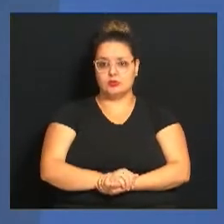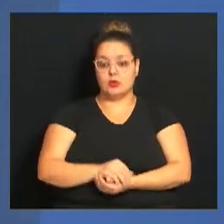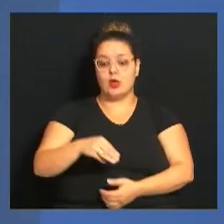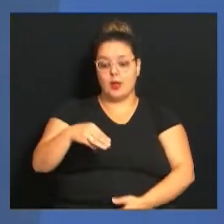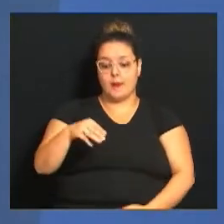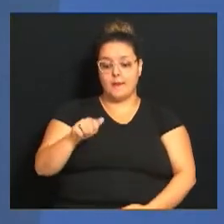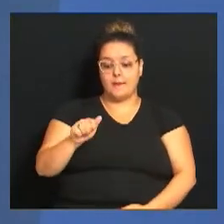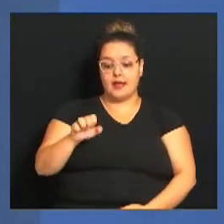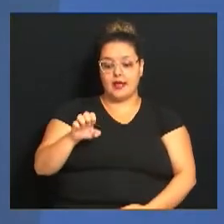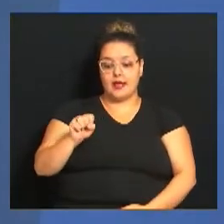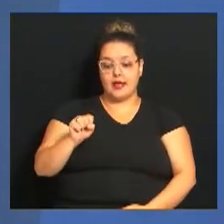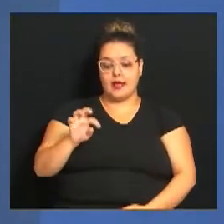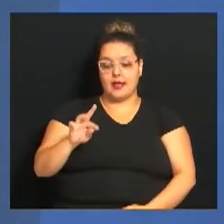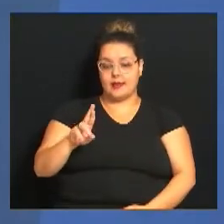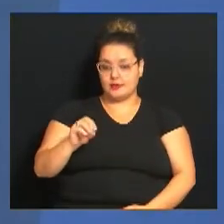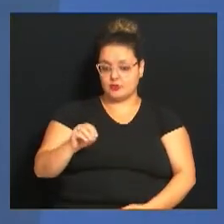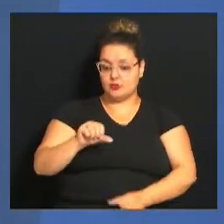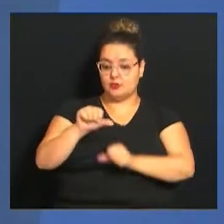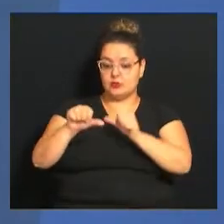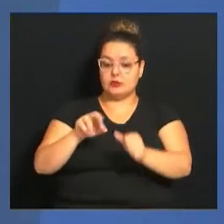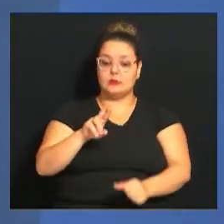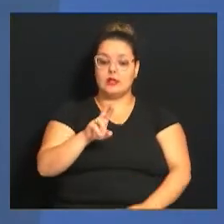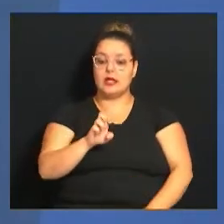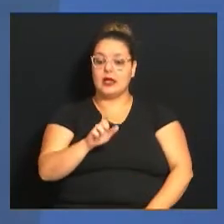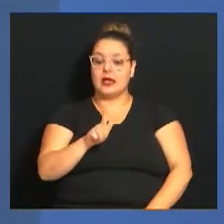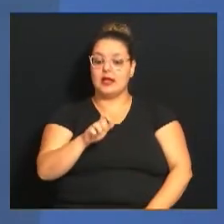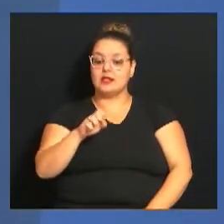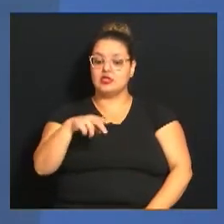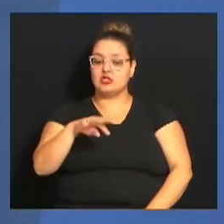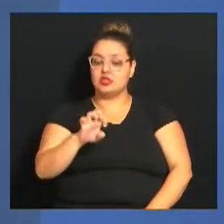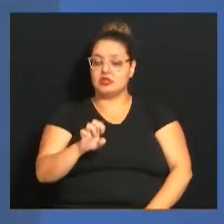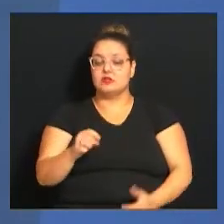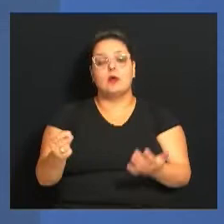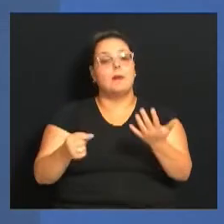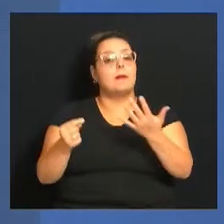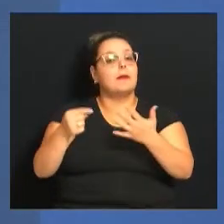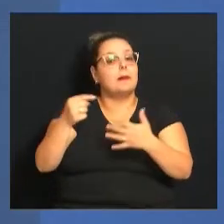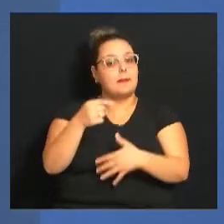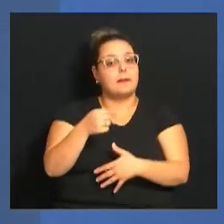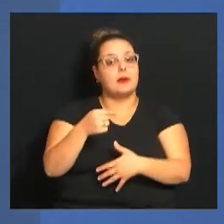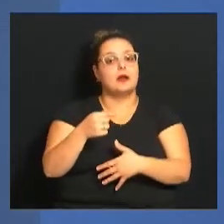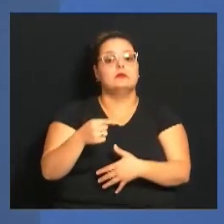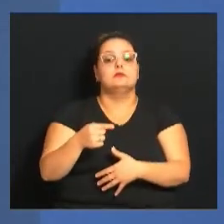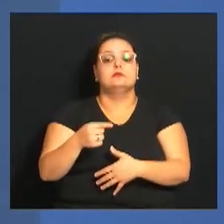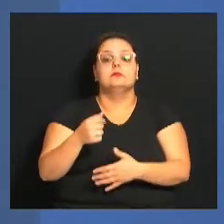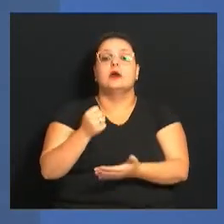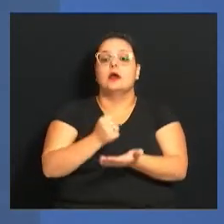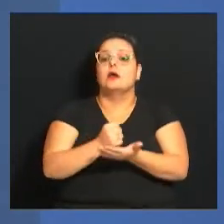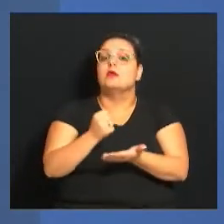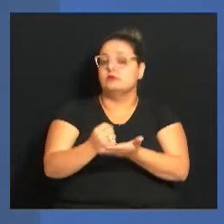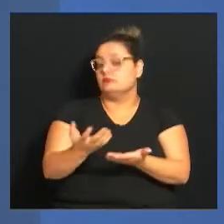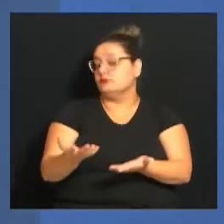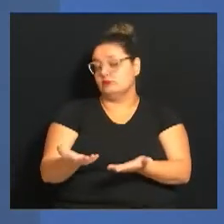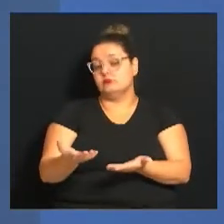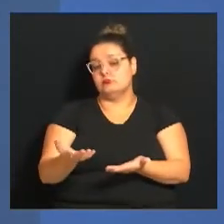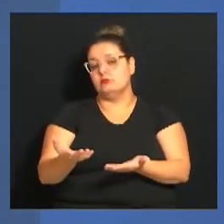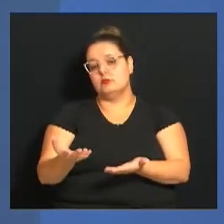para regente, muda também os requisitos, determina requisitos para provimento do cargo em